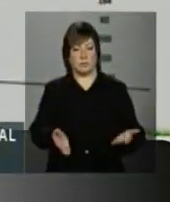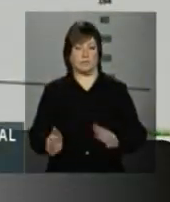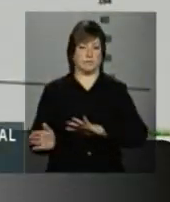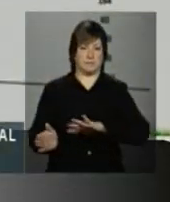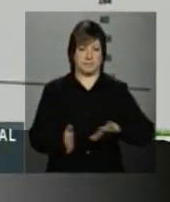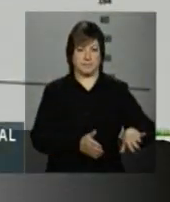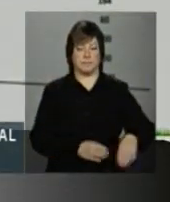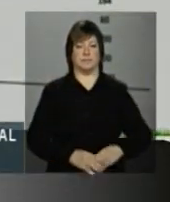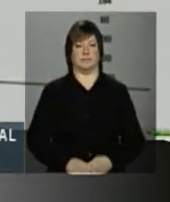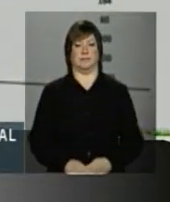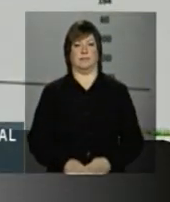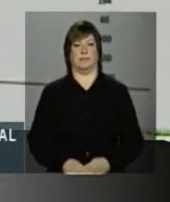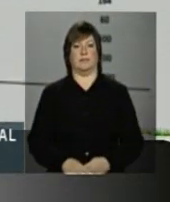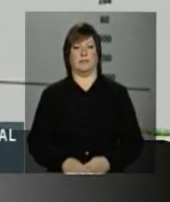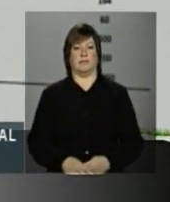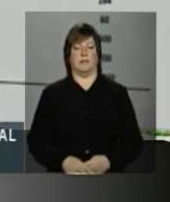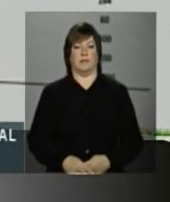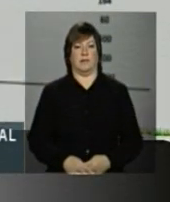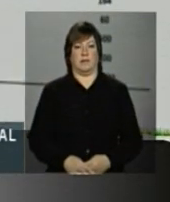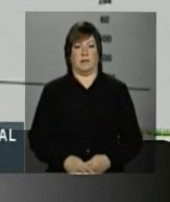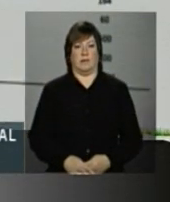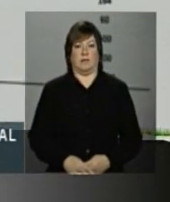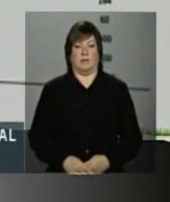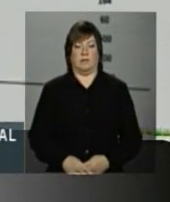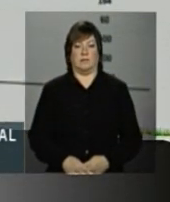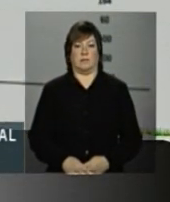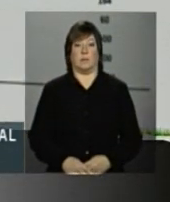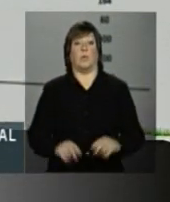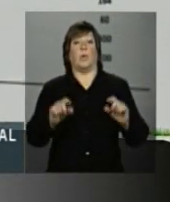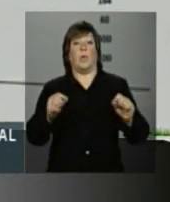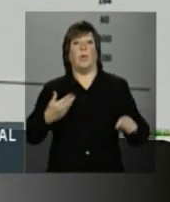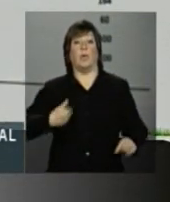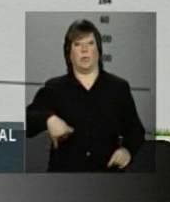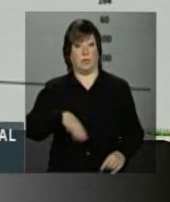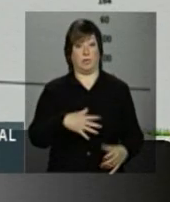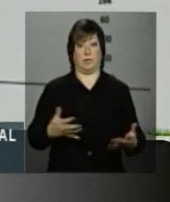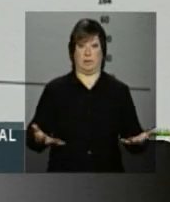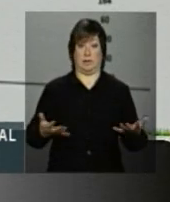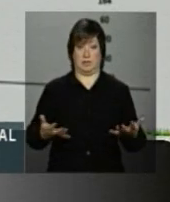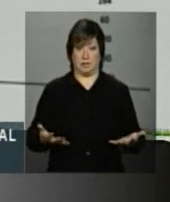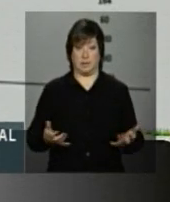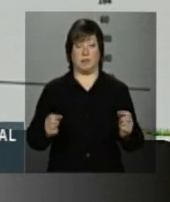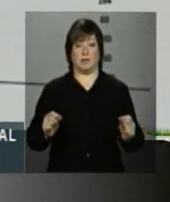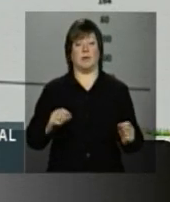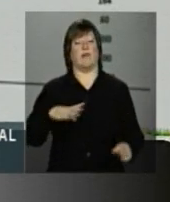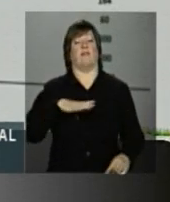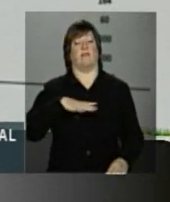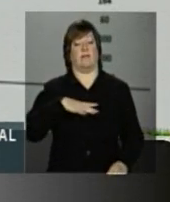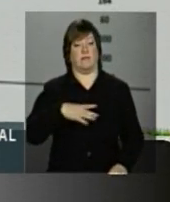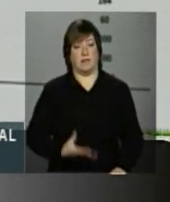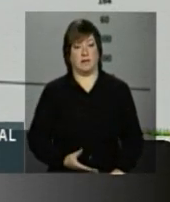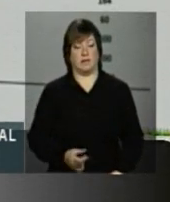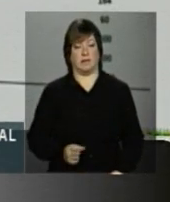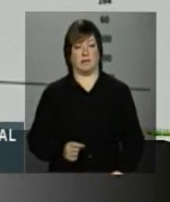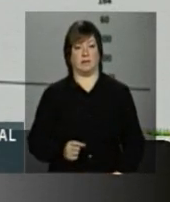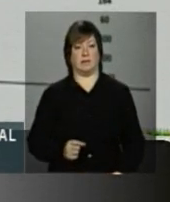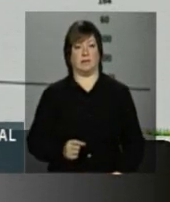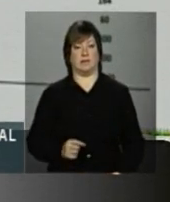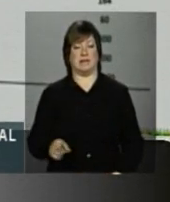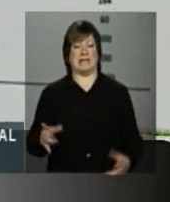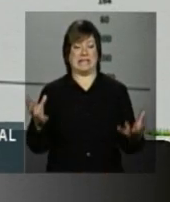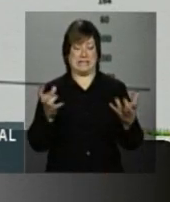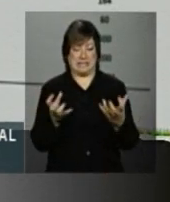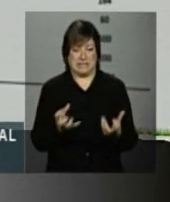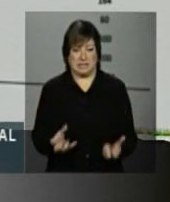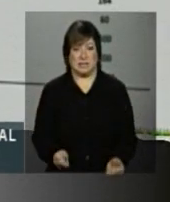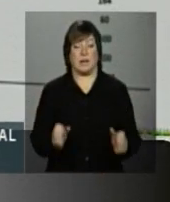próxima ação que eh o que nós queremos né é enfrentar não a na a estiagem mas